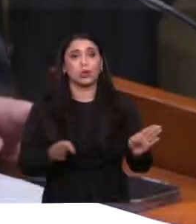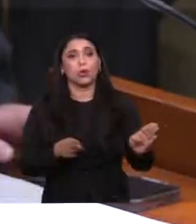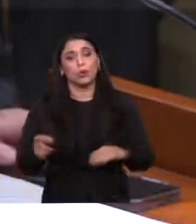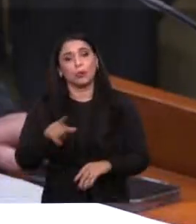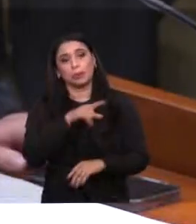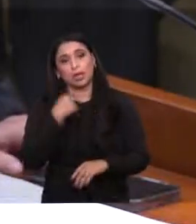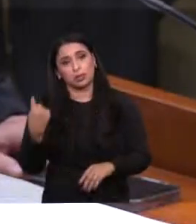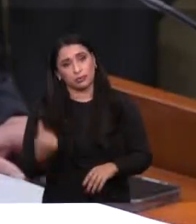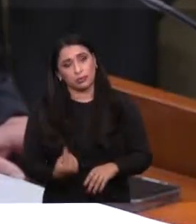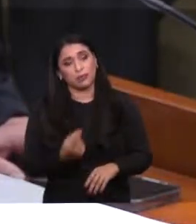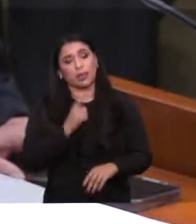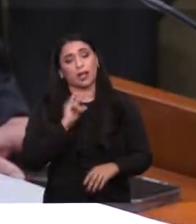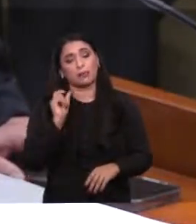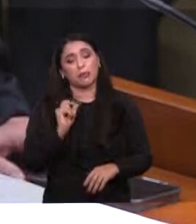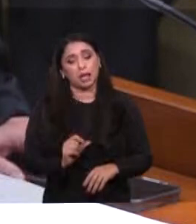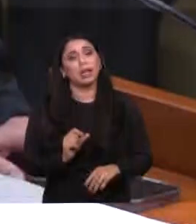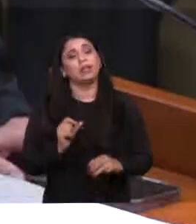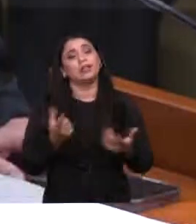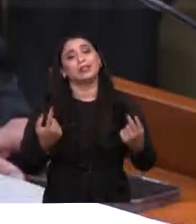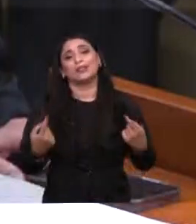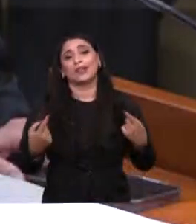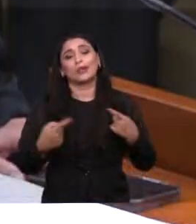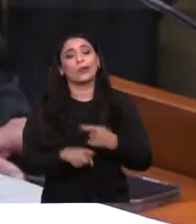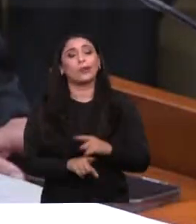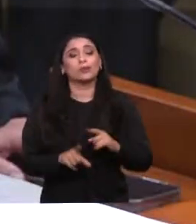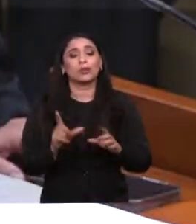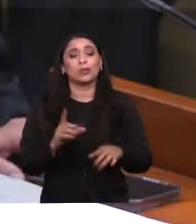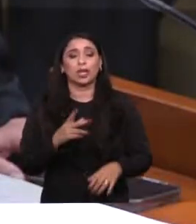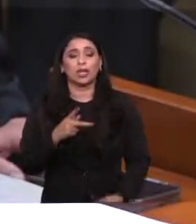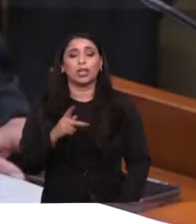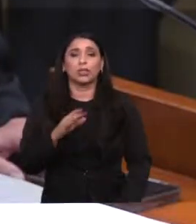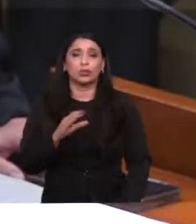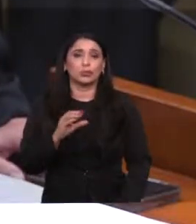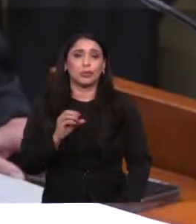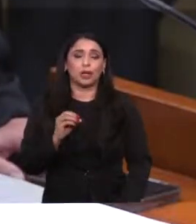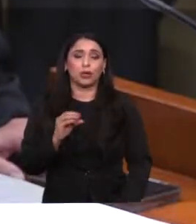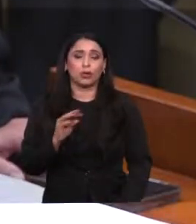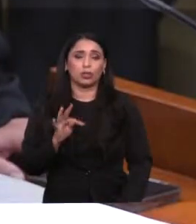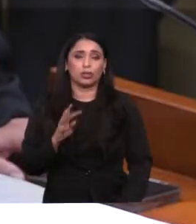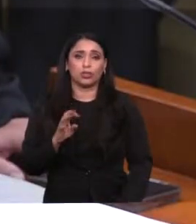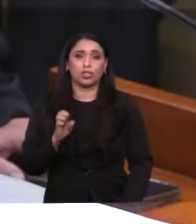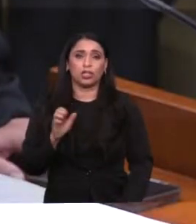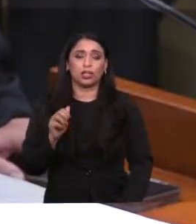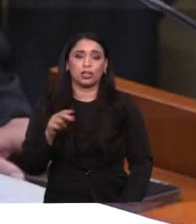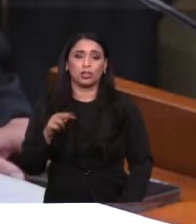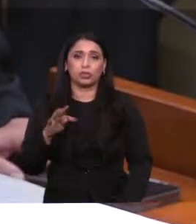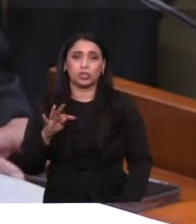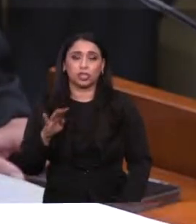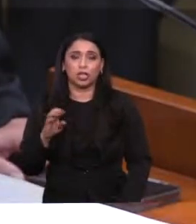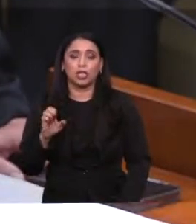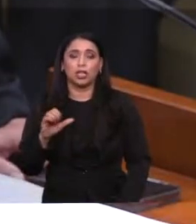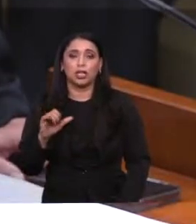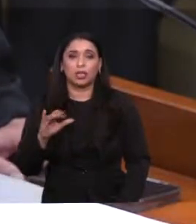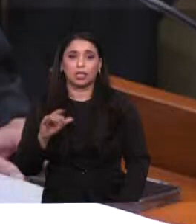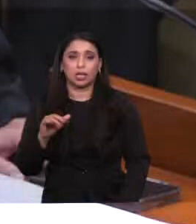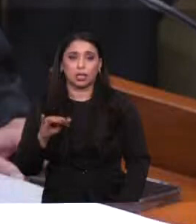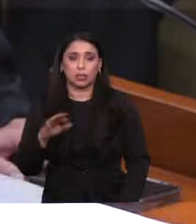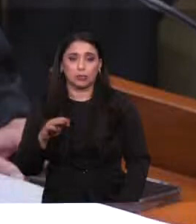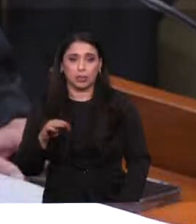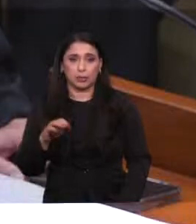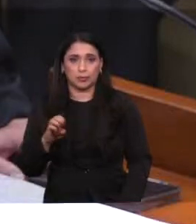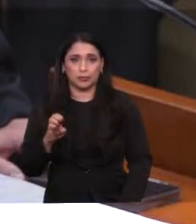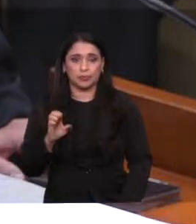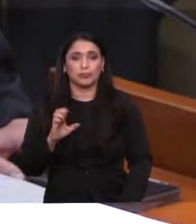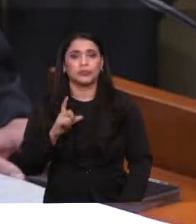com certeza vai na contramão do espírito do pacote anticrime. E, por